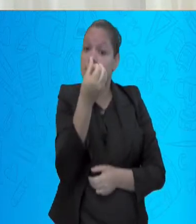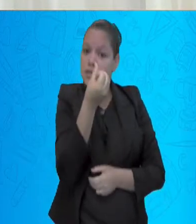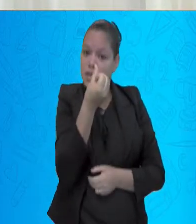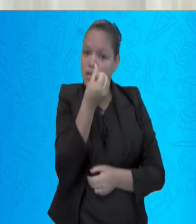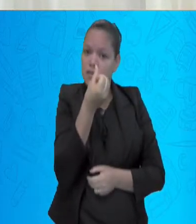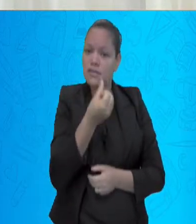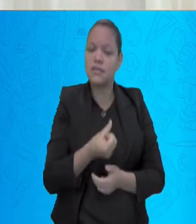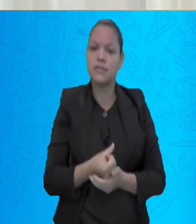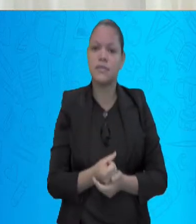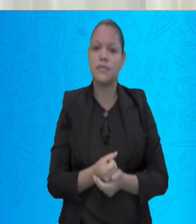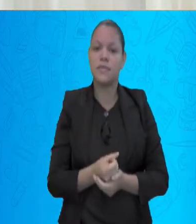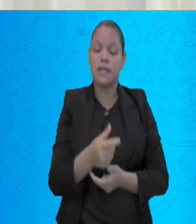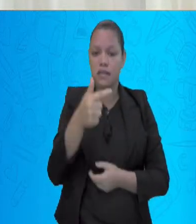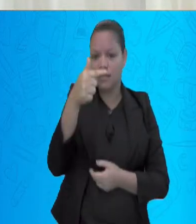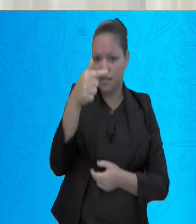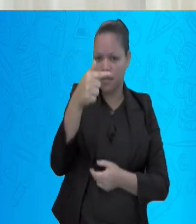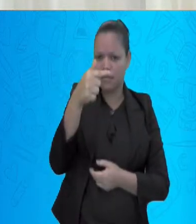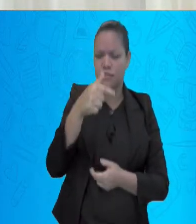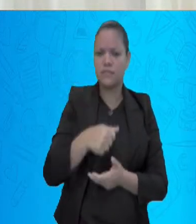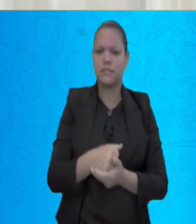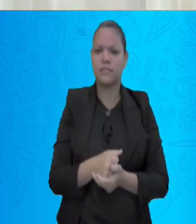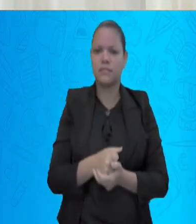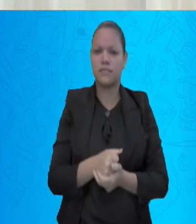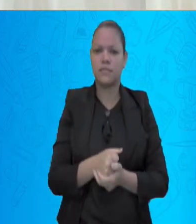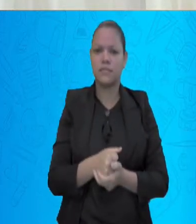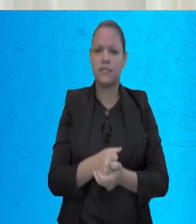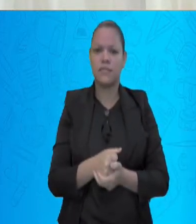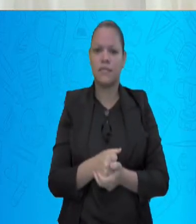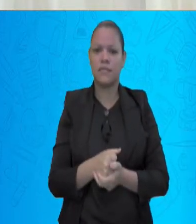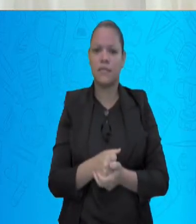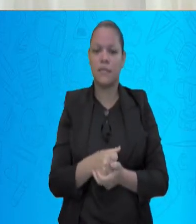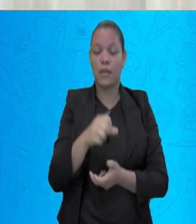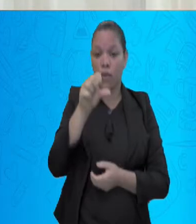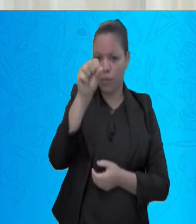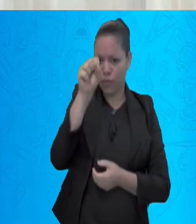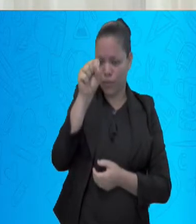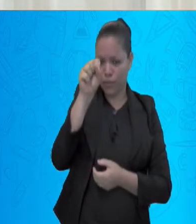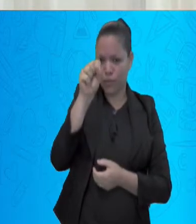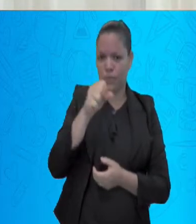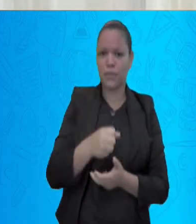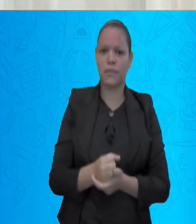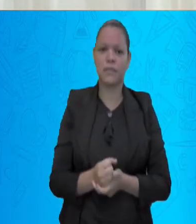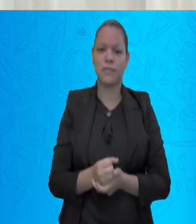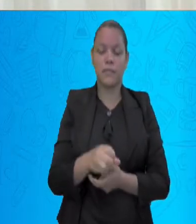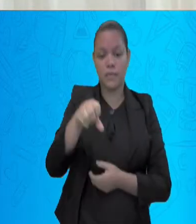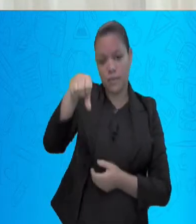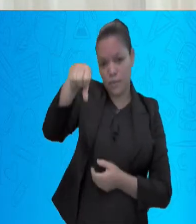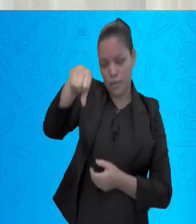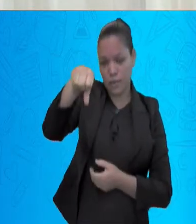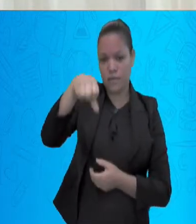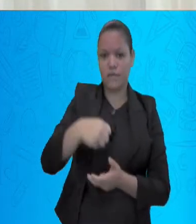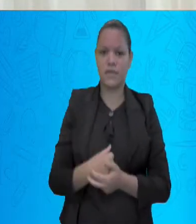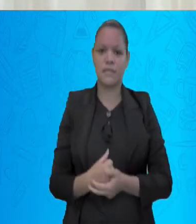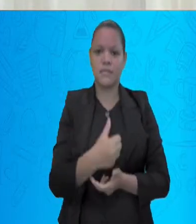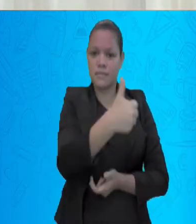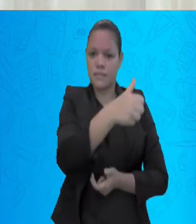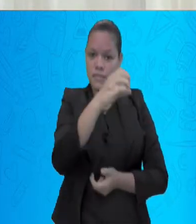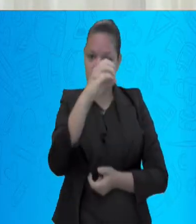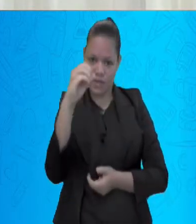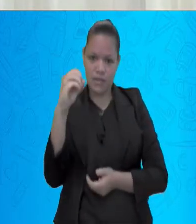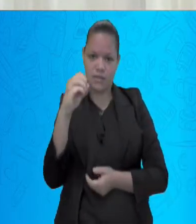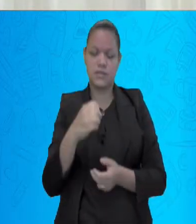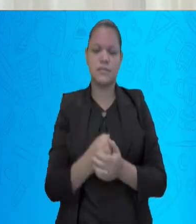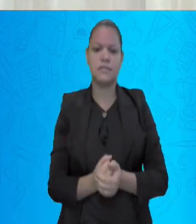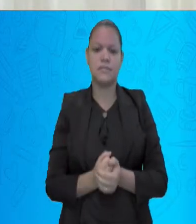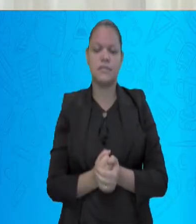6, 7, 8, 9, 10.